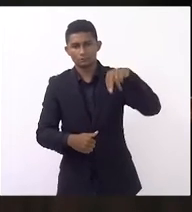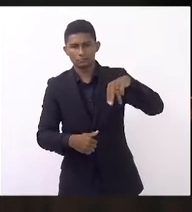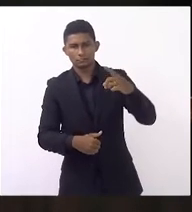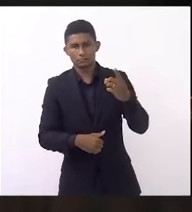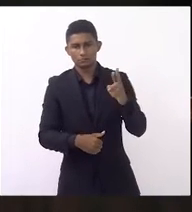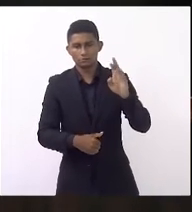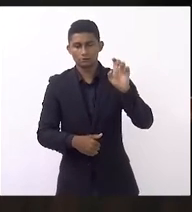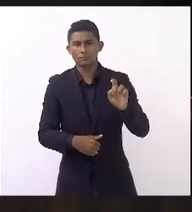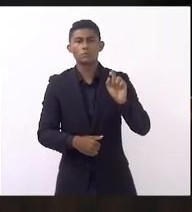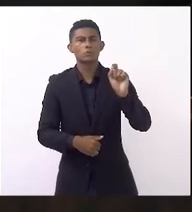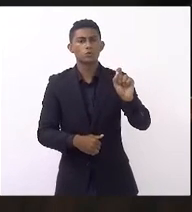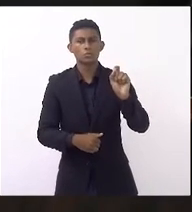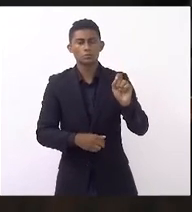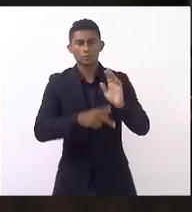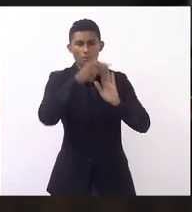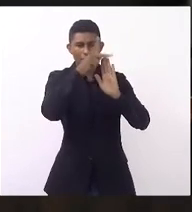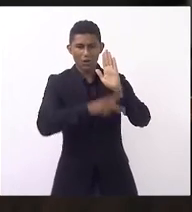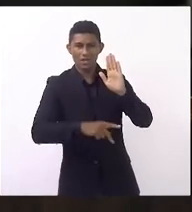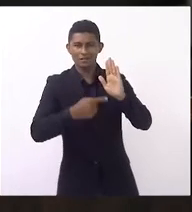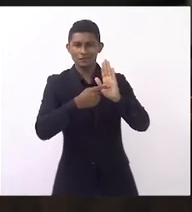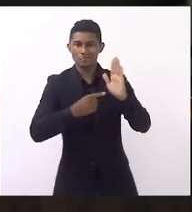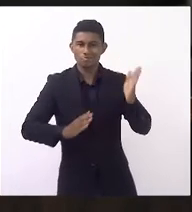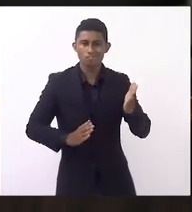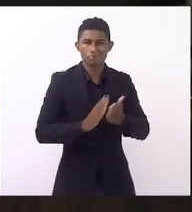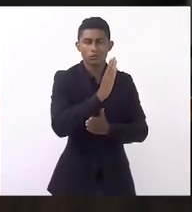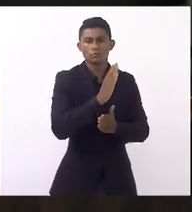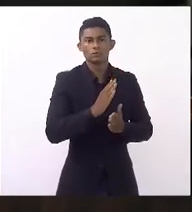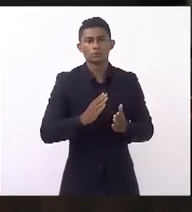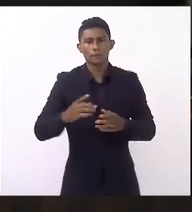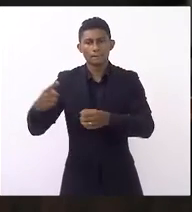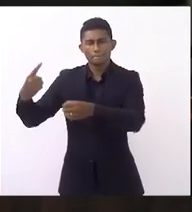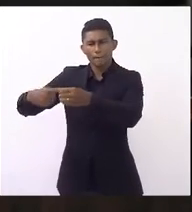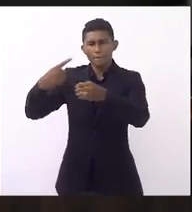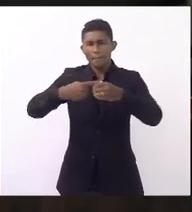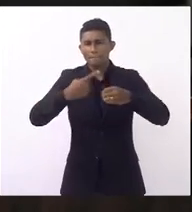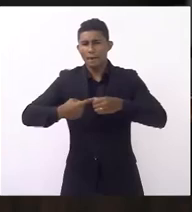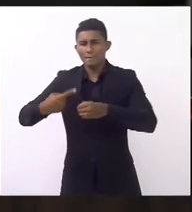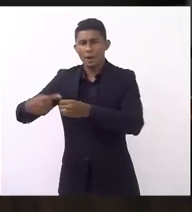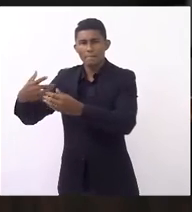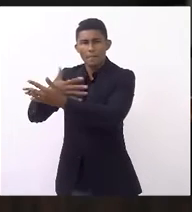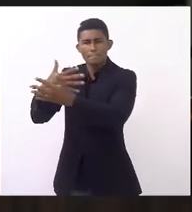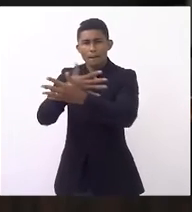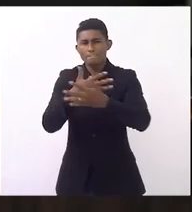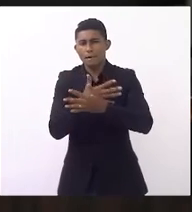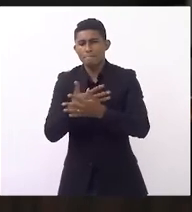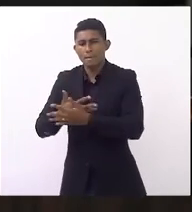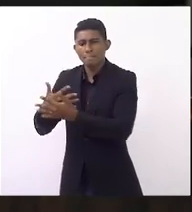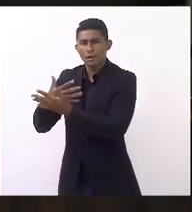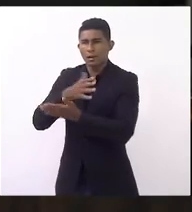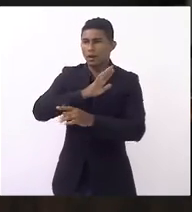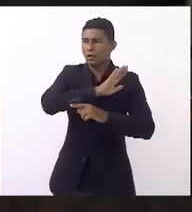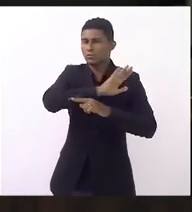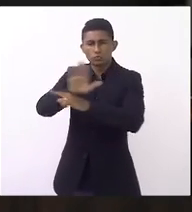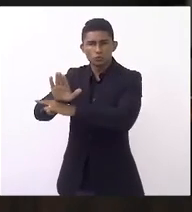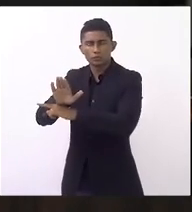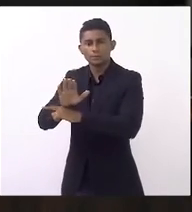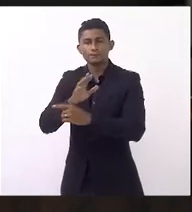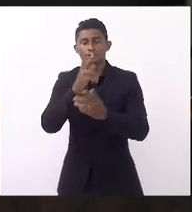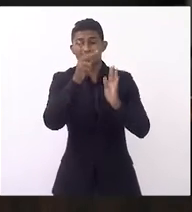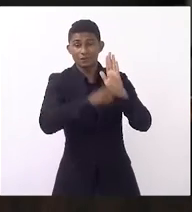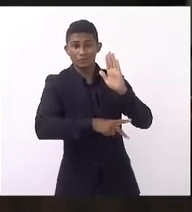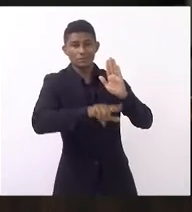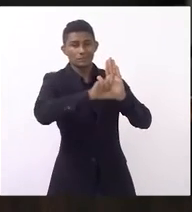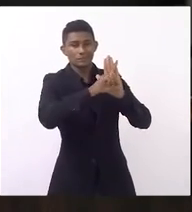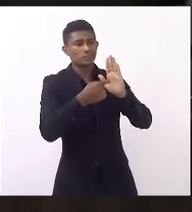pela aprovação do projeto que ajuda os municípios. Foi um projeto, deputado Hélio José, que foi feito da forma